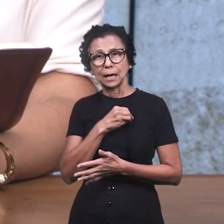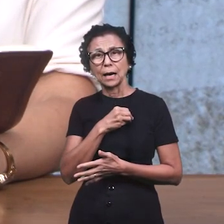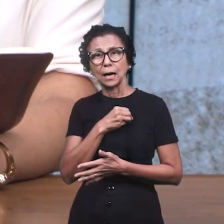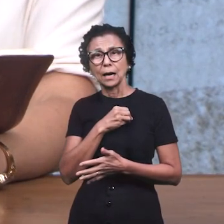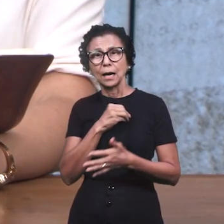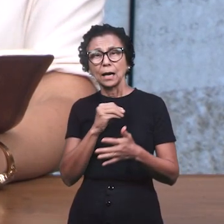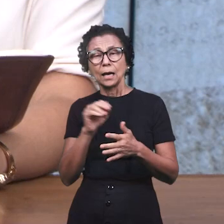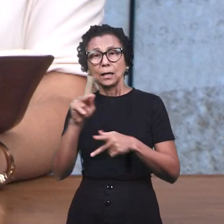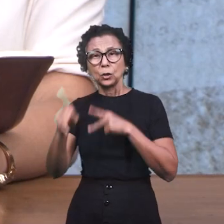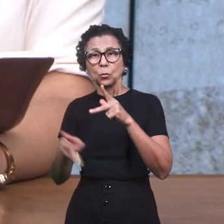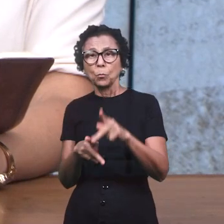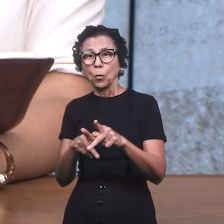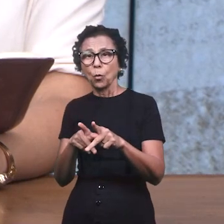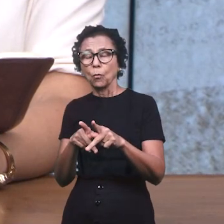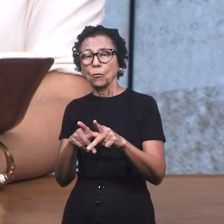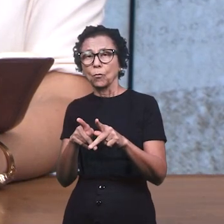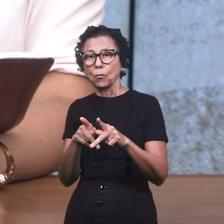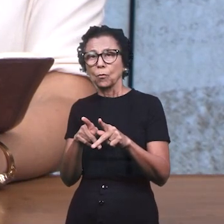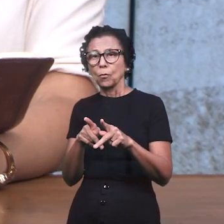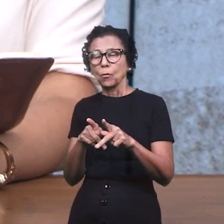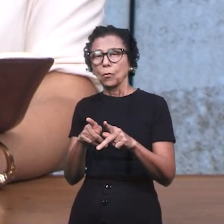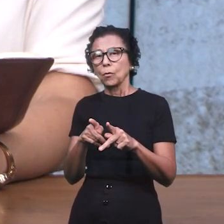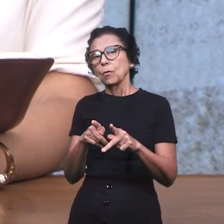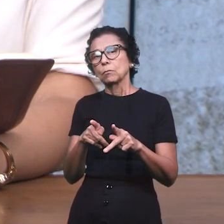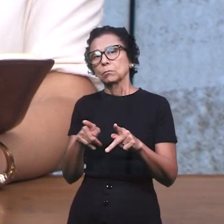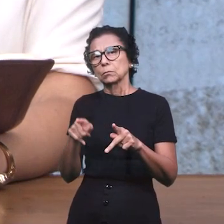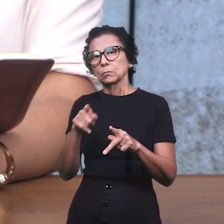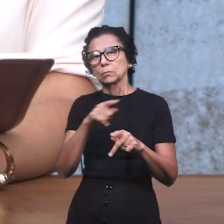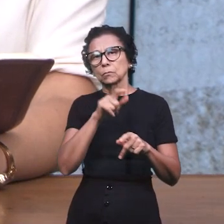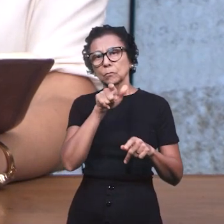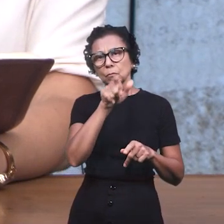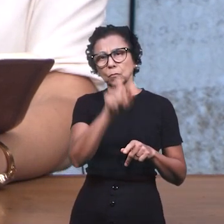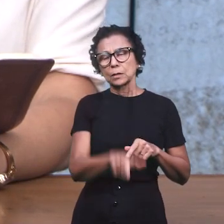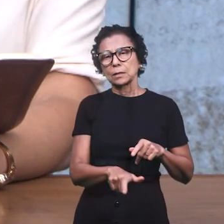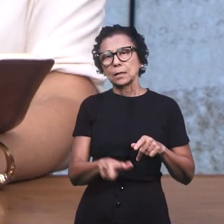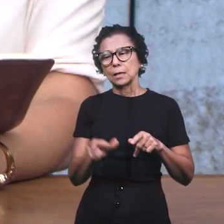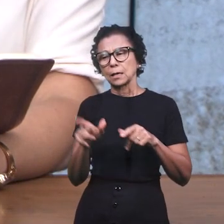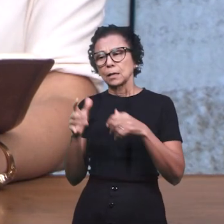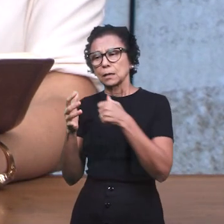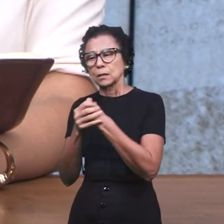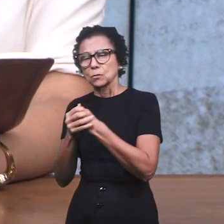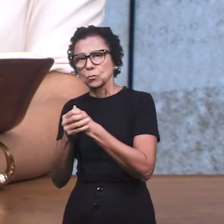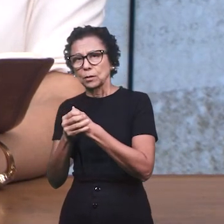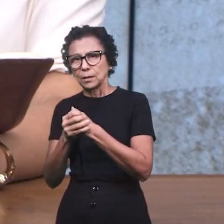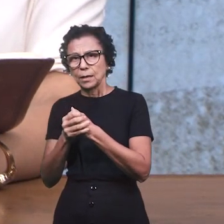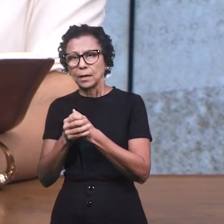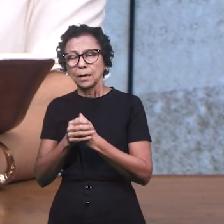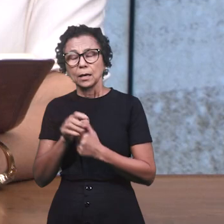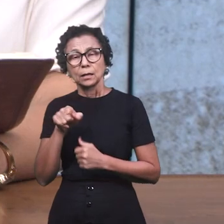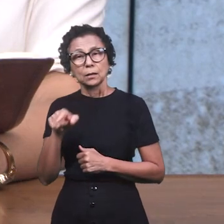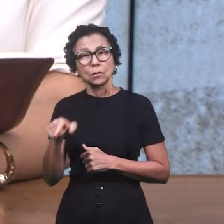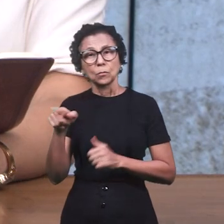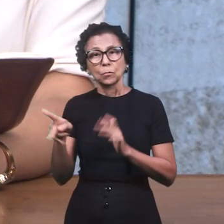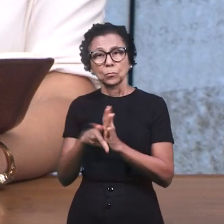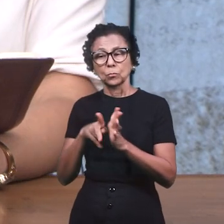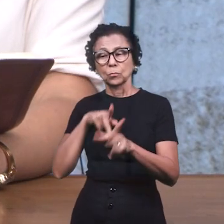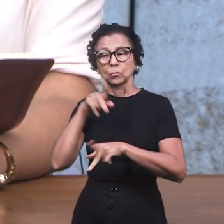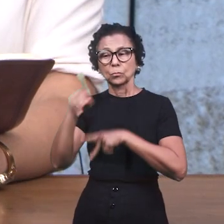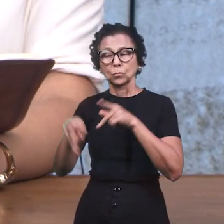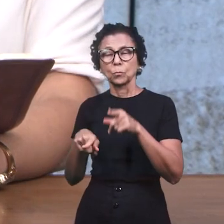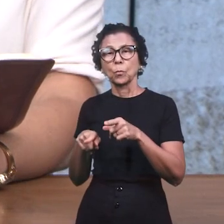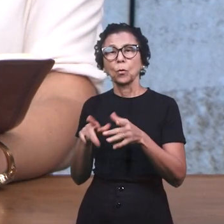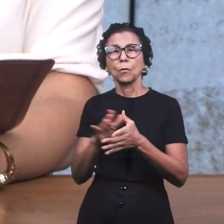da congregação, toda a congregação oferecerá um novilho para holocausto em